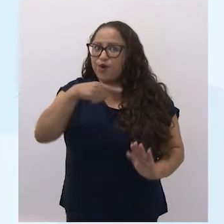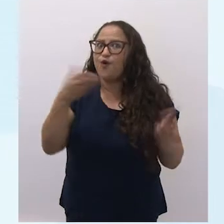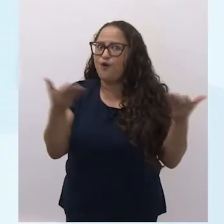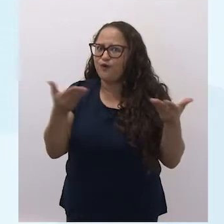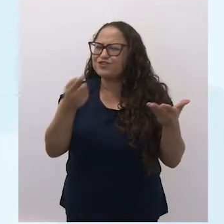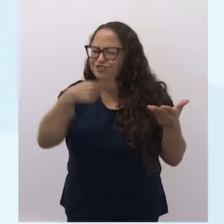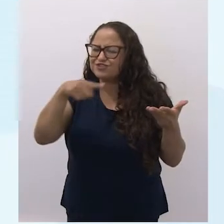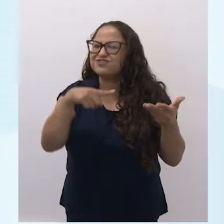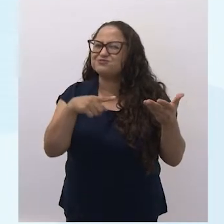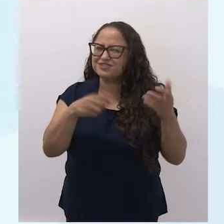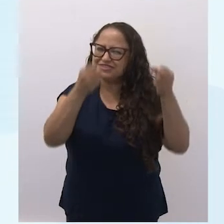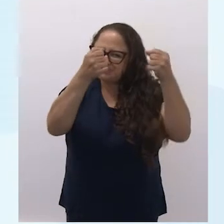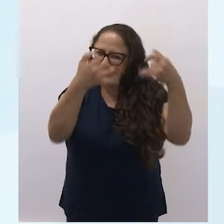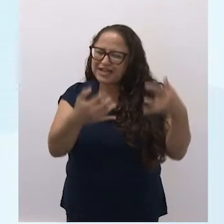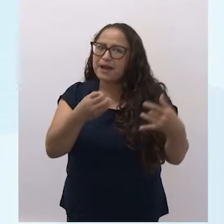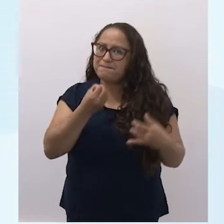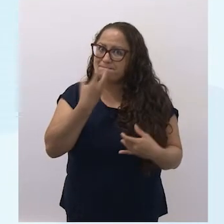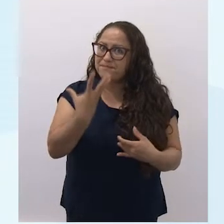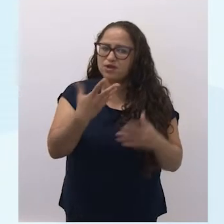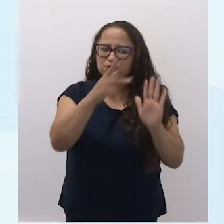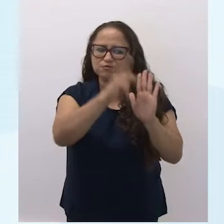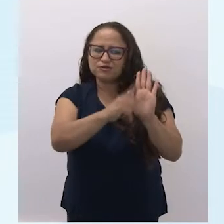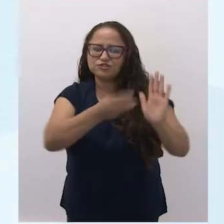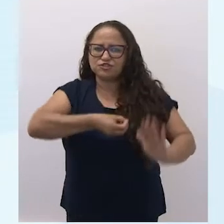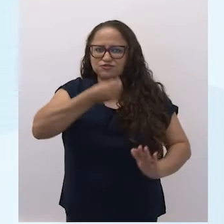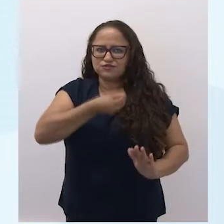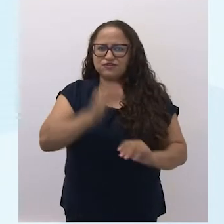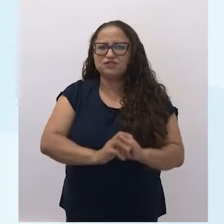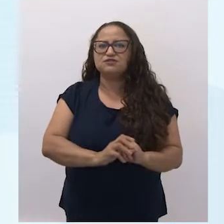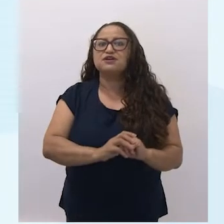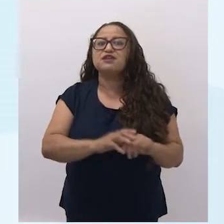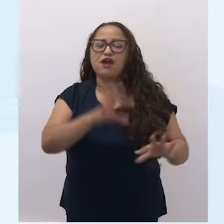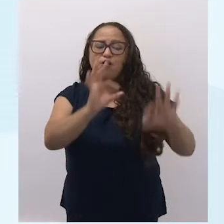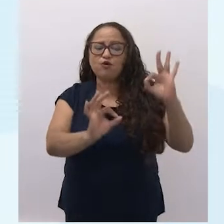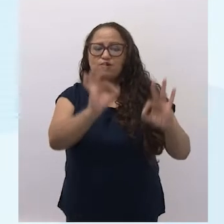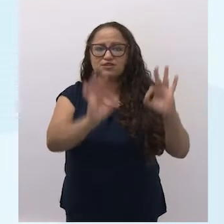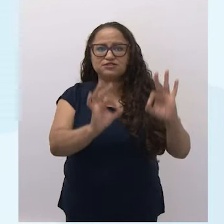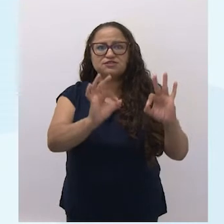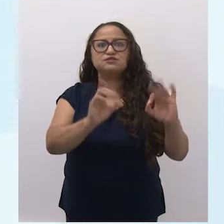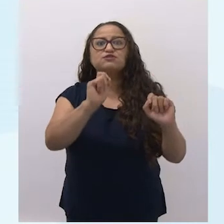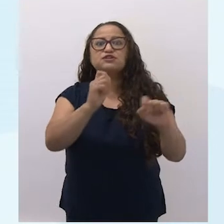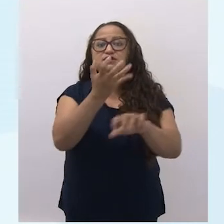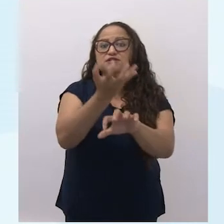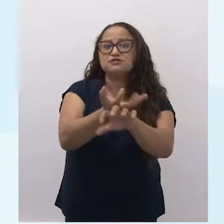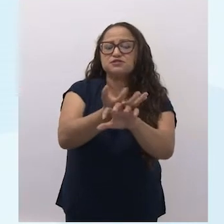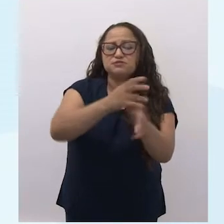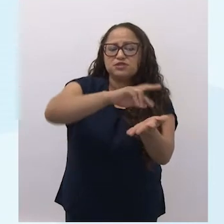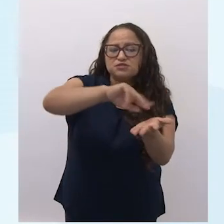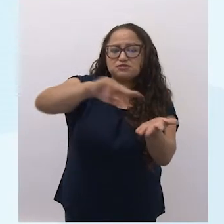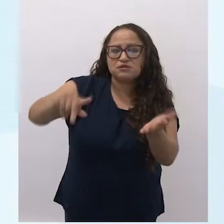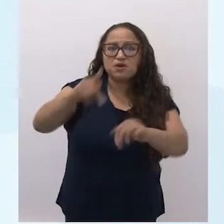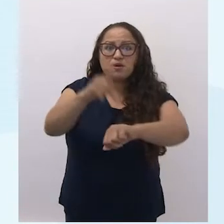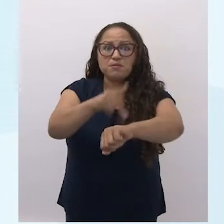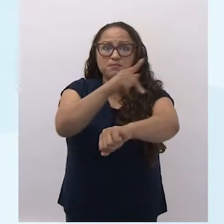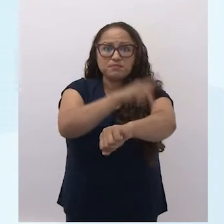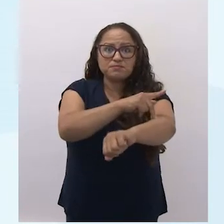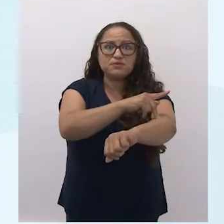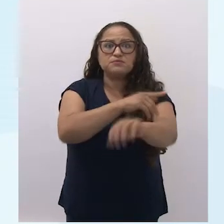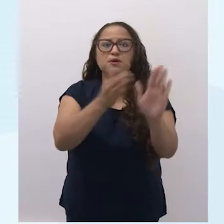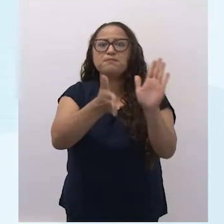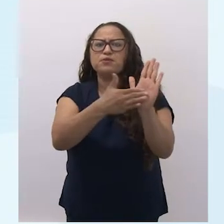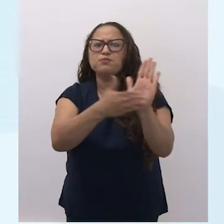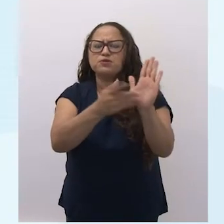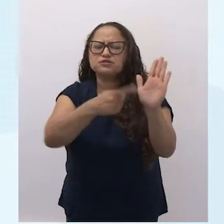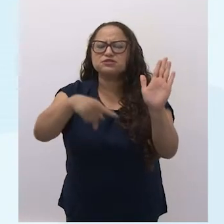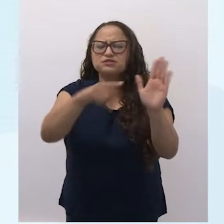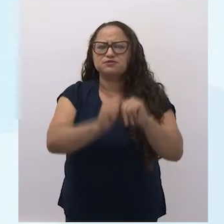né? Na organização da proposta pedagógica de nossas escolas. E o terceiro grande objetivo é